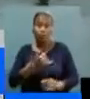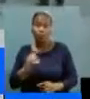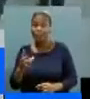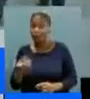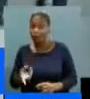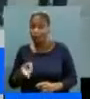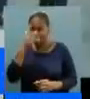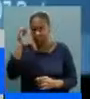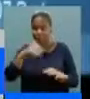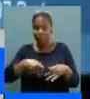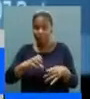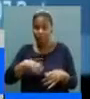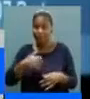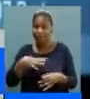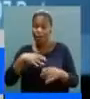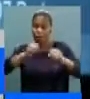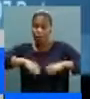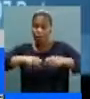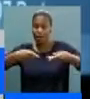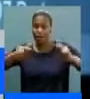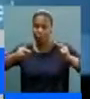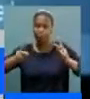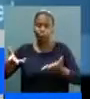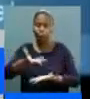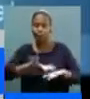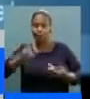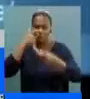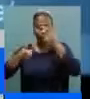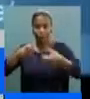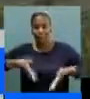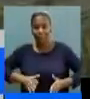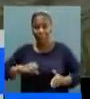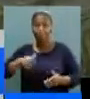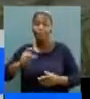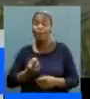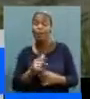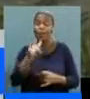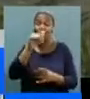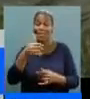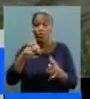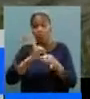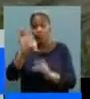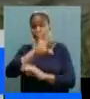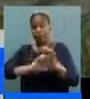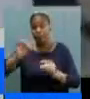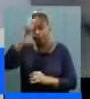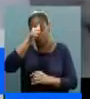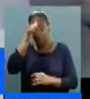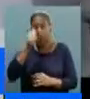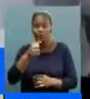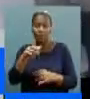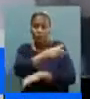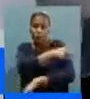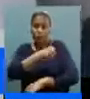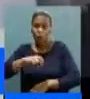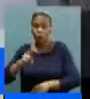intenção final cabo verde é ter um acordo de livre circulação de cidadãos cabo verdianos para a união européia no domingo é representante da unir o pai